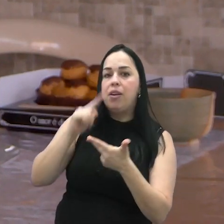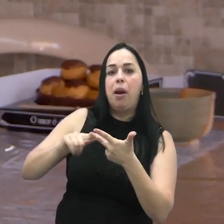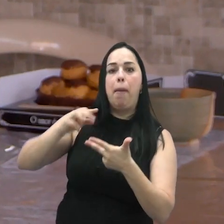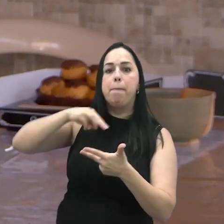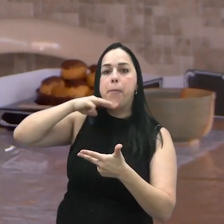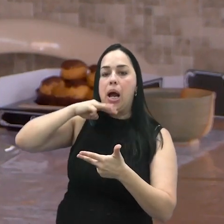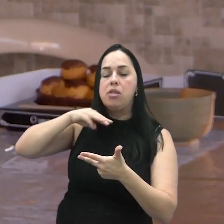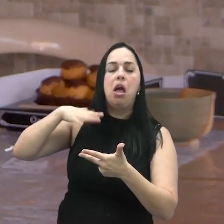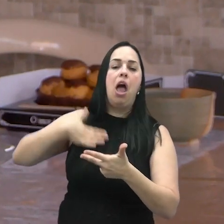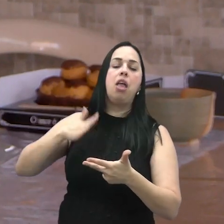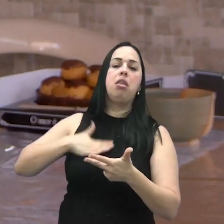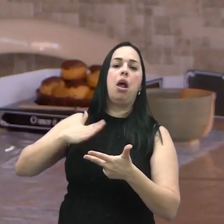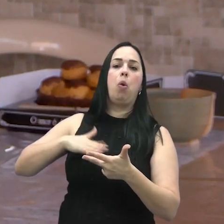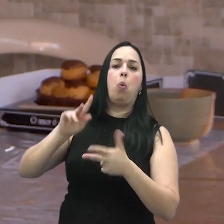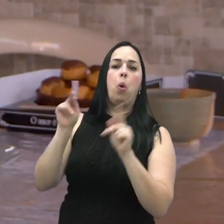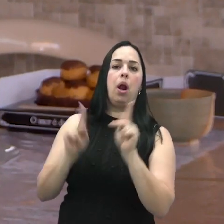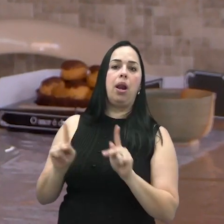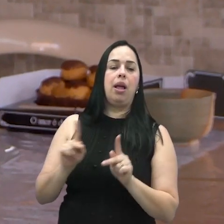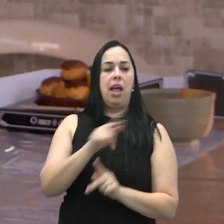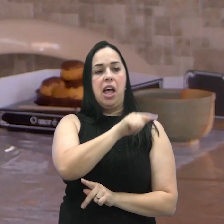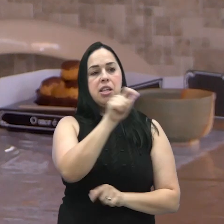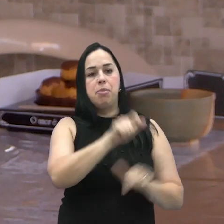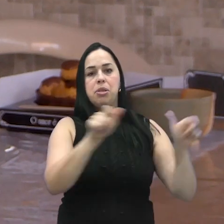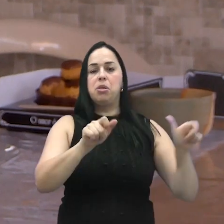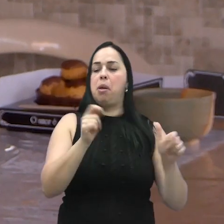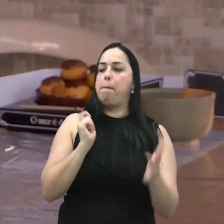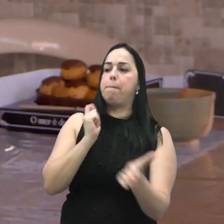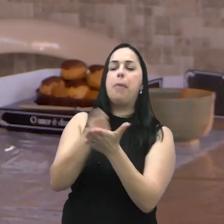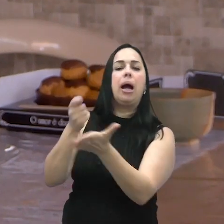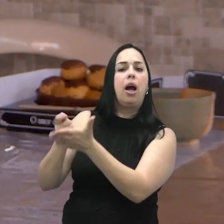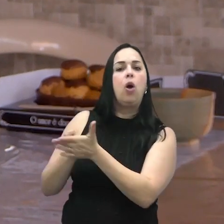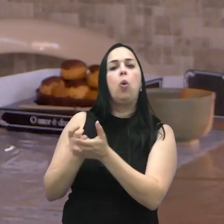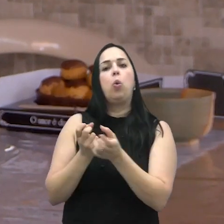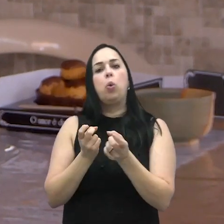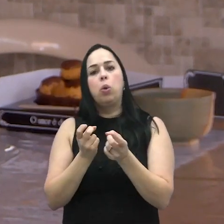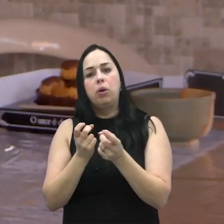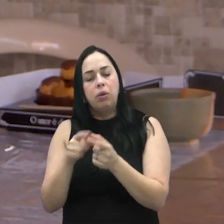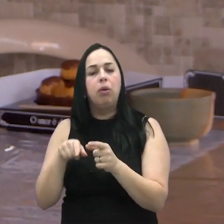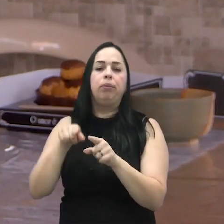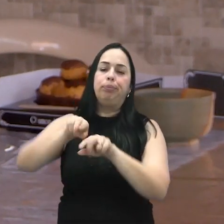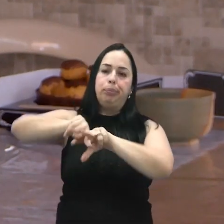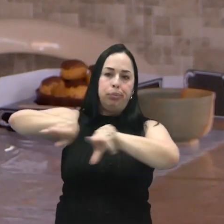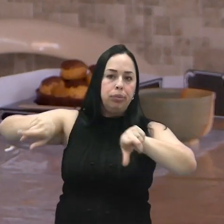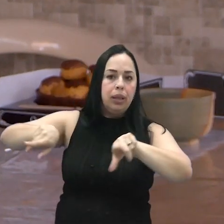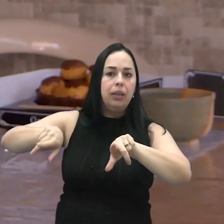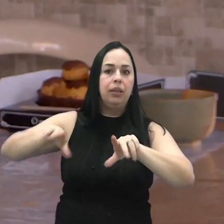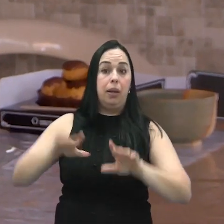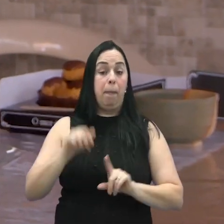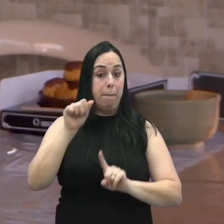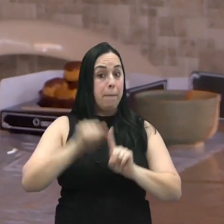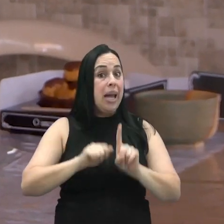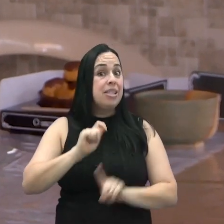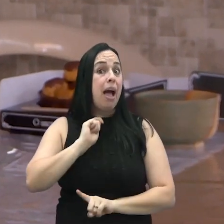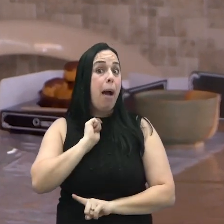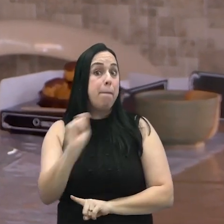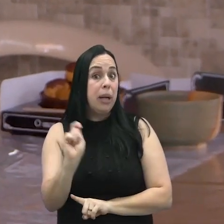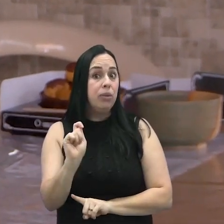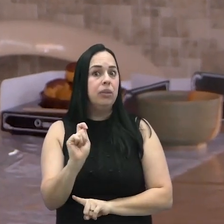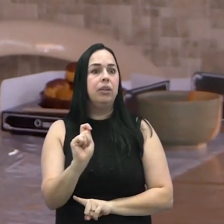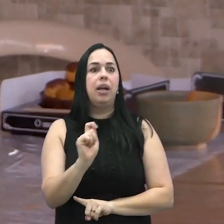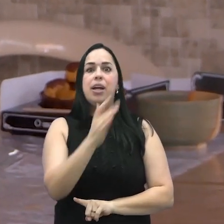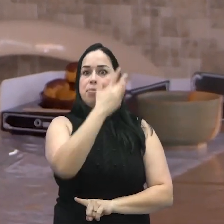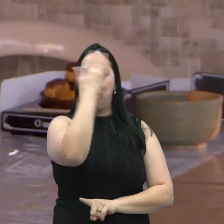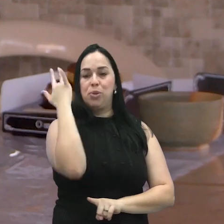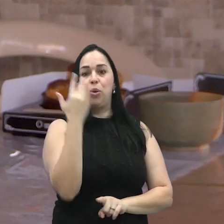março é bem tranquilo, o pessoal muita conta para pagar, muita coisa para organizar. Então, abril, assim, final